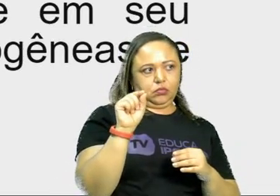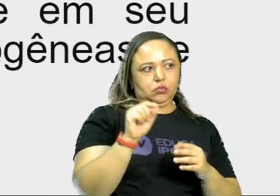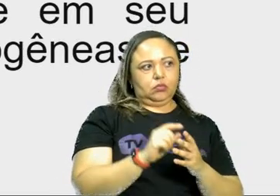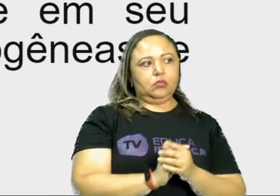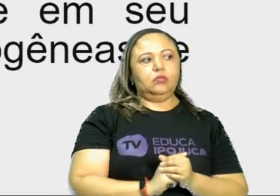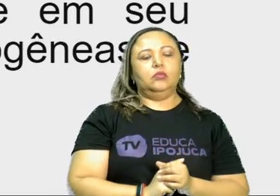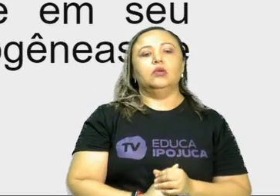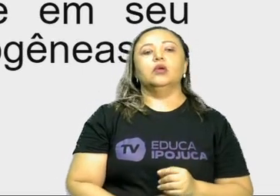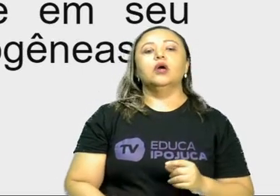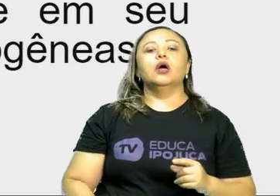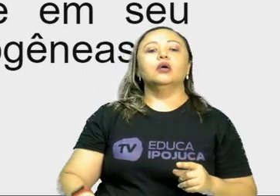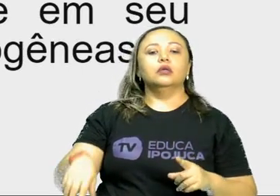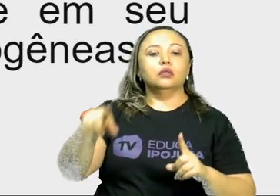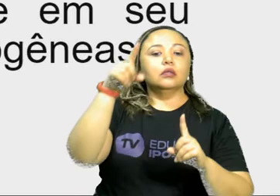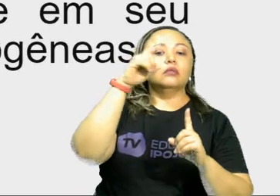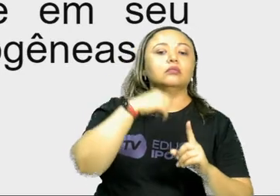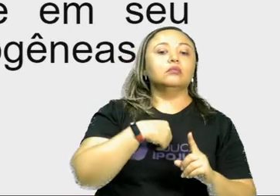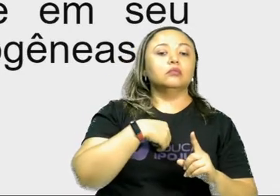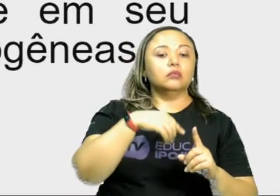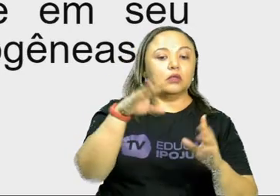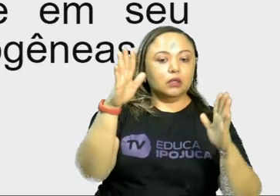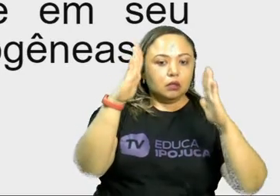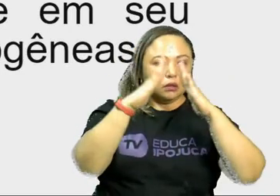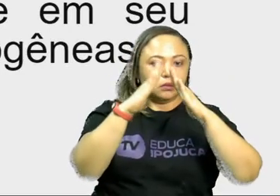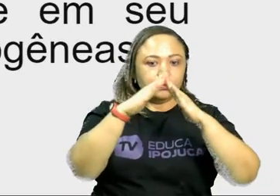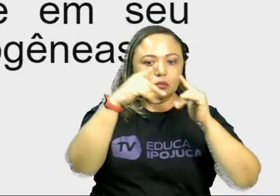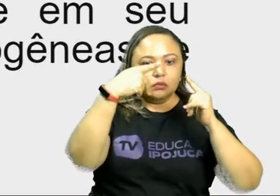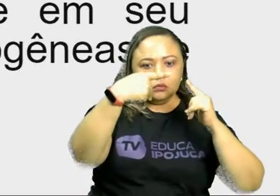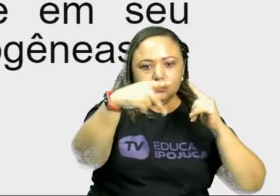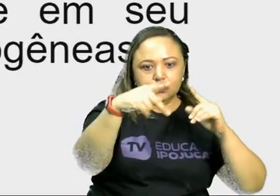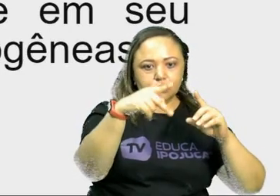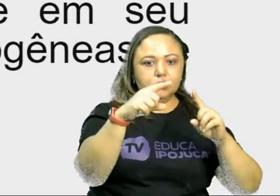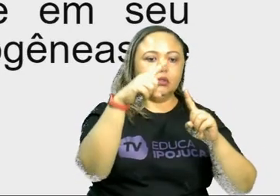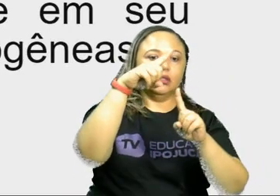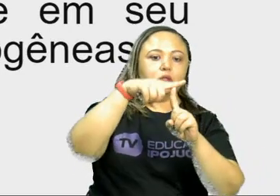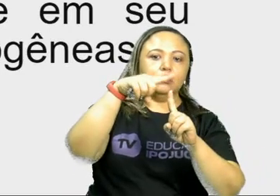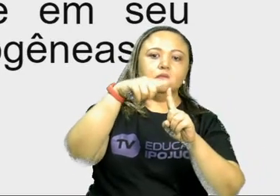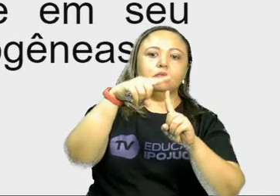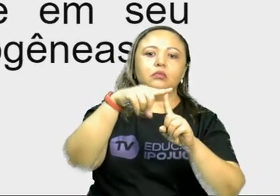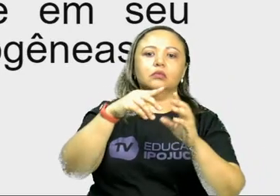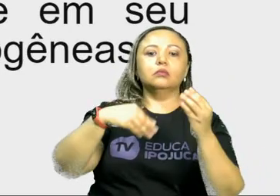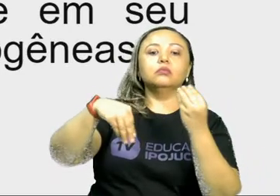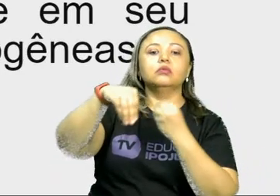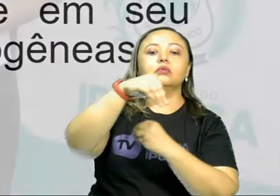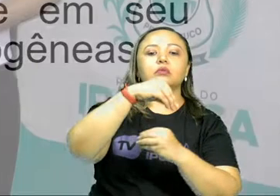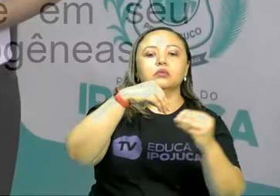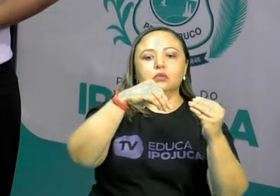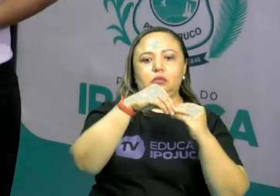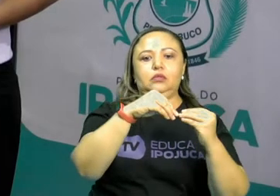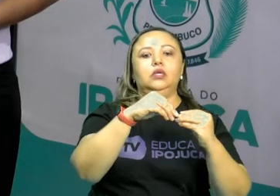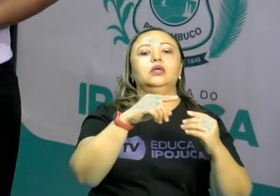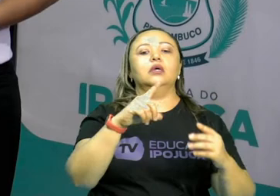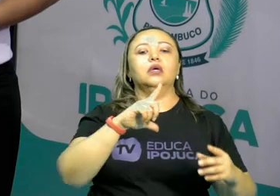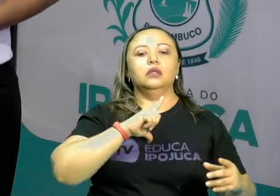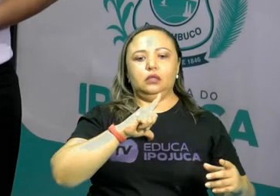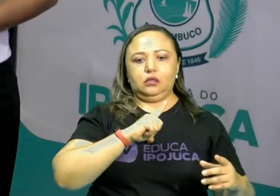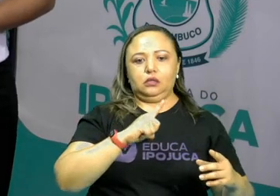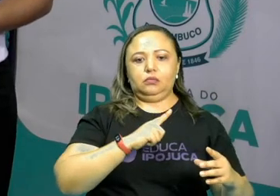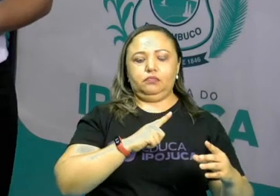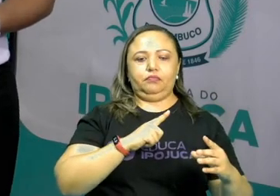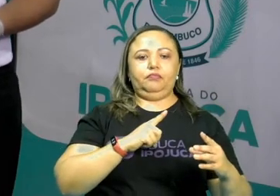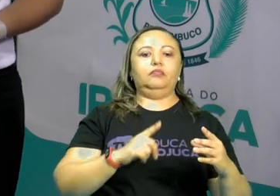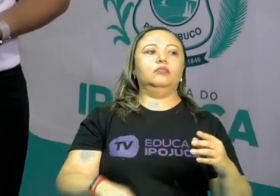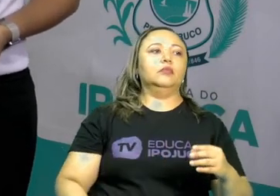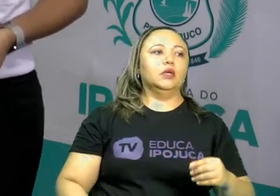quais são os tipos de misturas que você tem. E depois você vai colocar no seu caderninho em duas colunas. O que é mistura